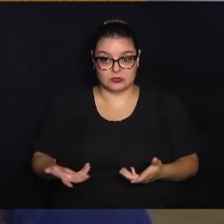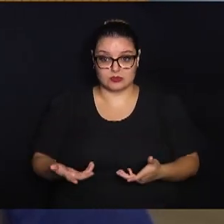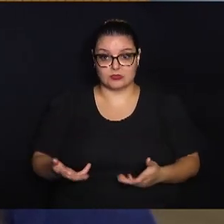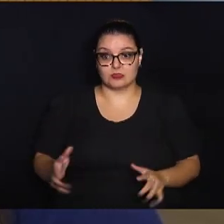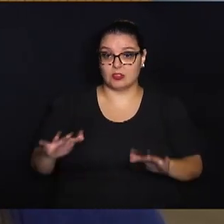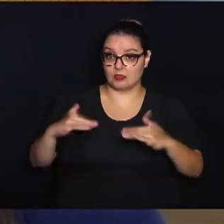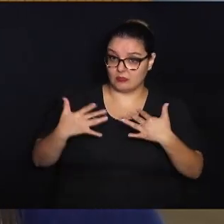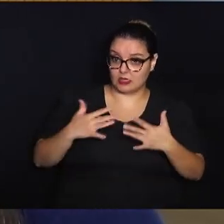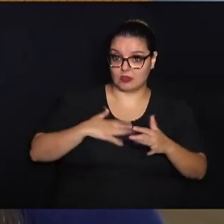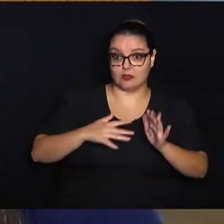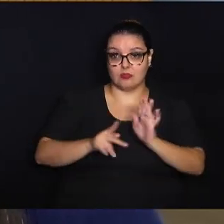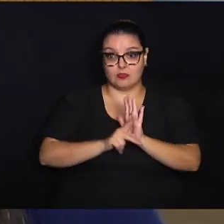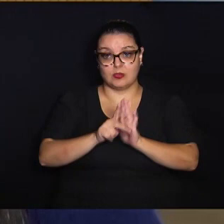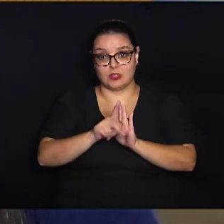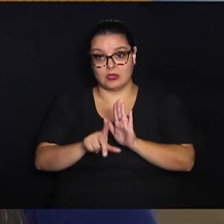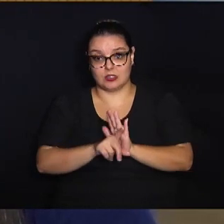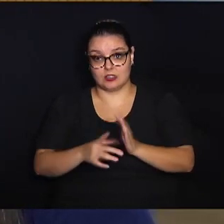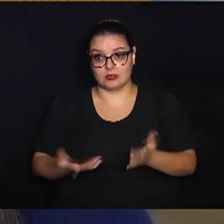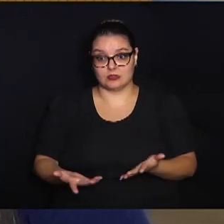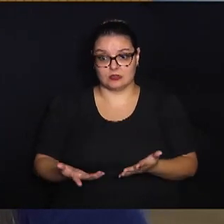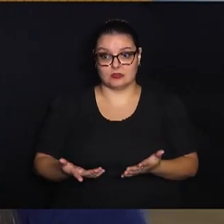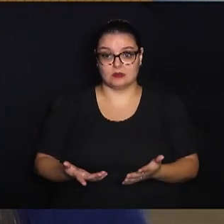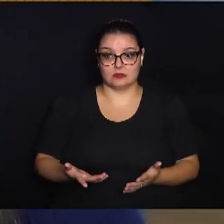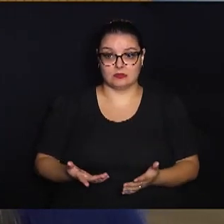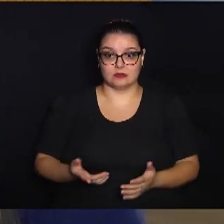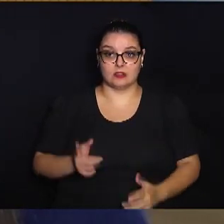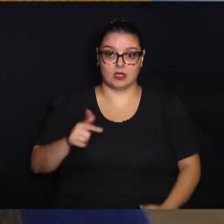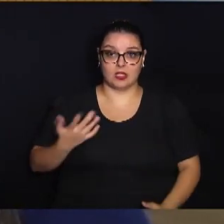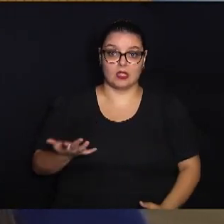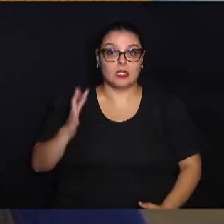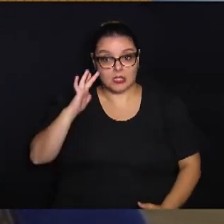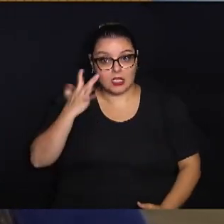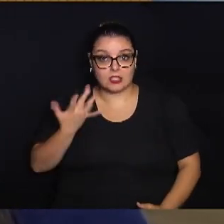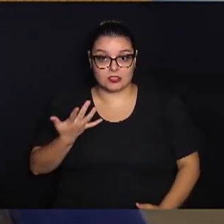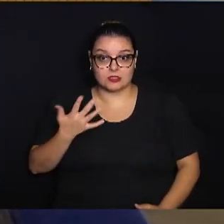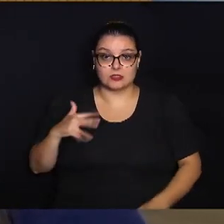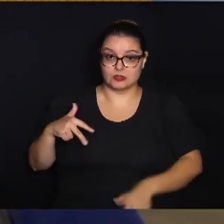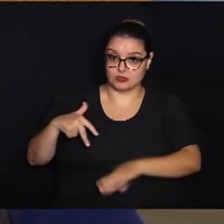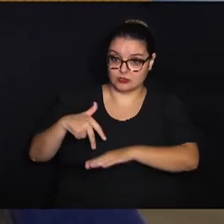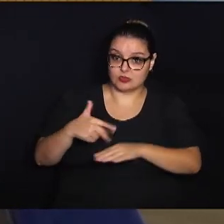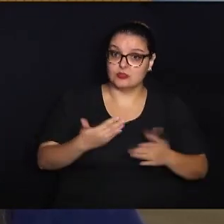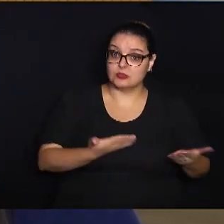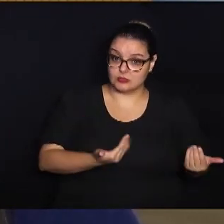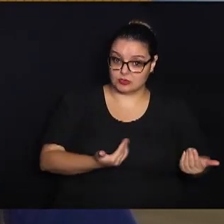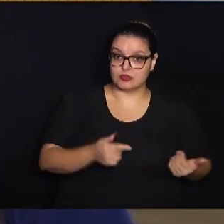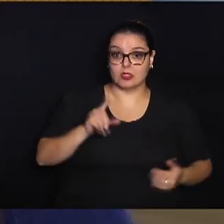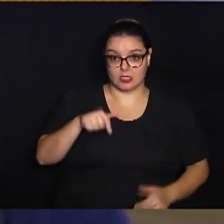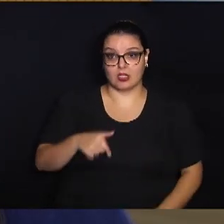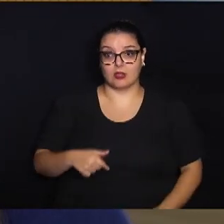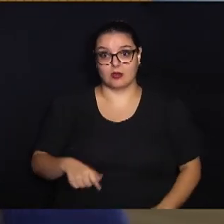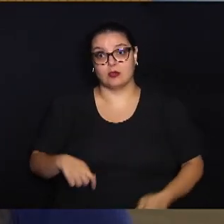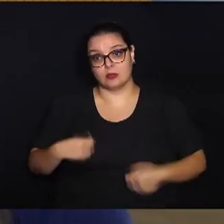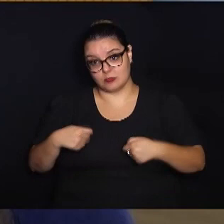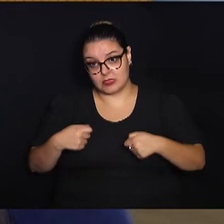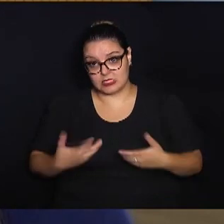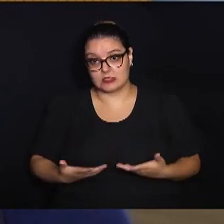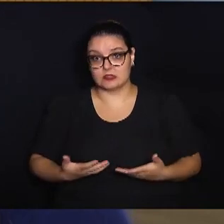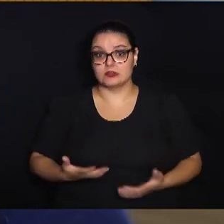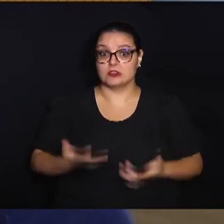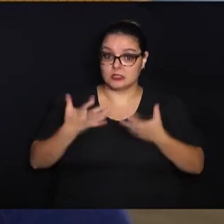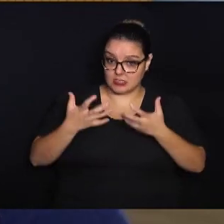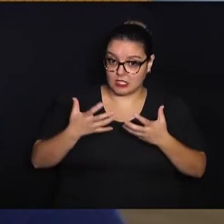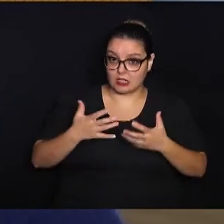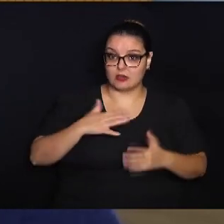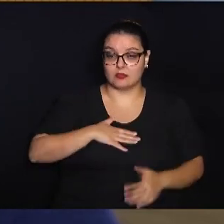meus projetos de lei, foi que elas achassem que o protagonismo juvenil é o que eu prezava e é o que eu prezo,